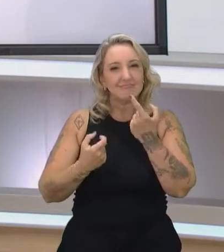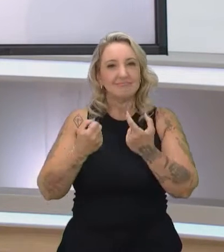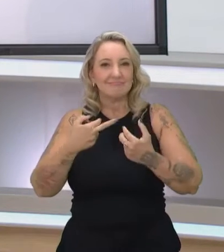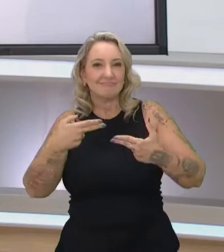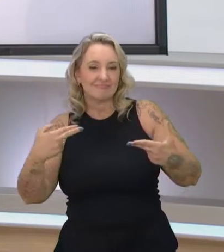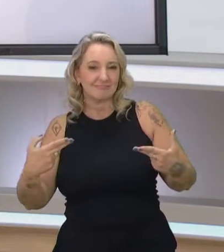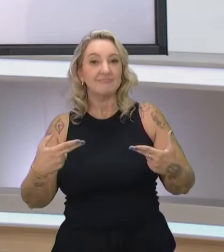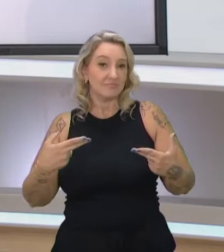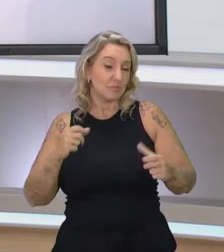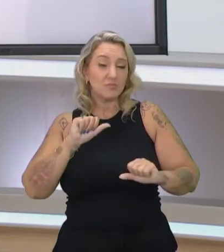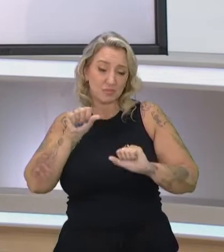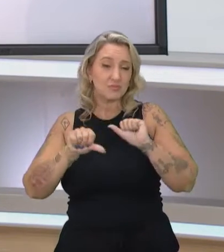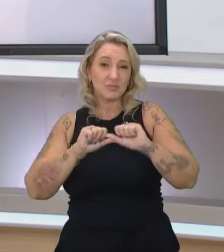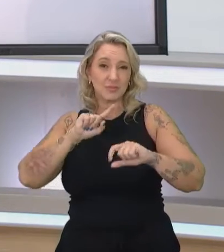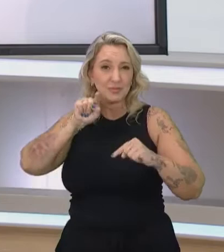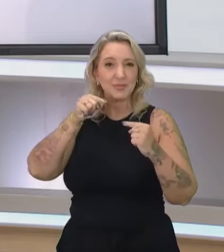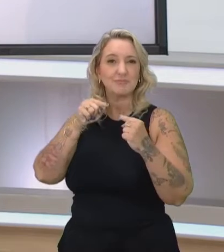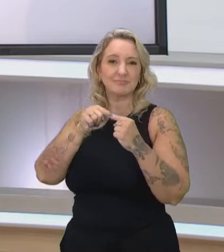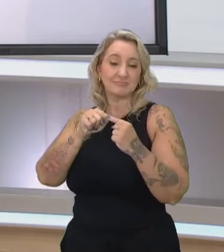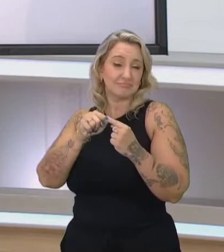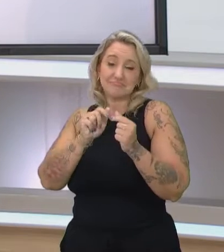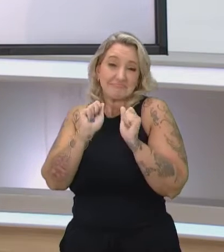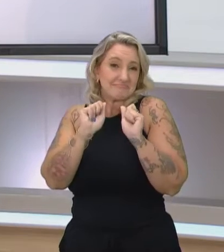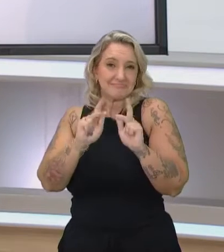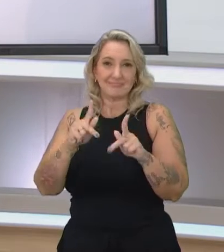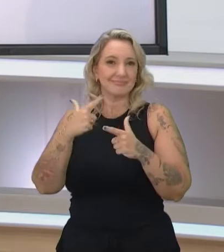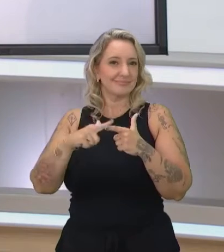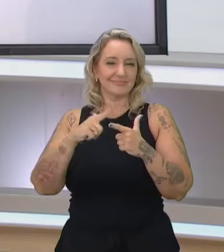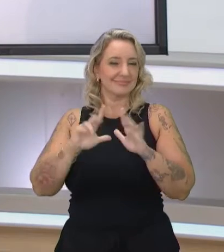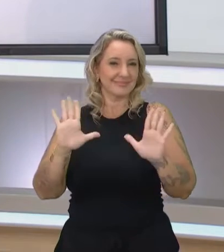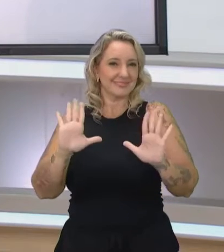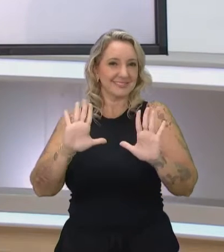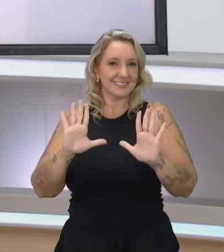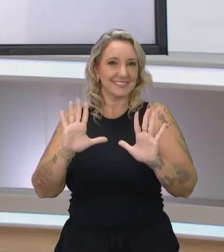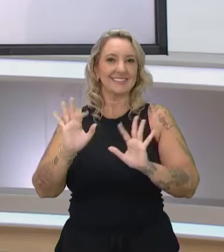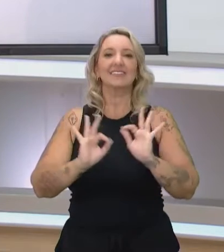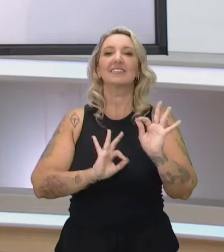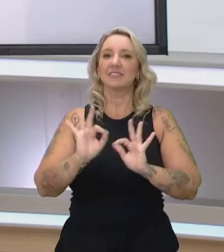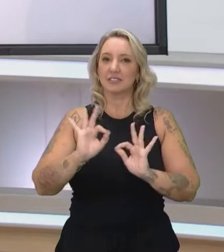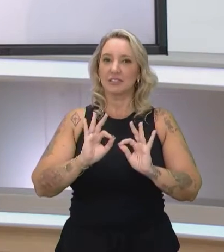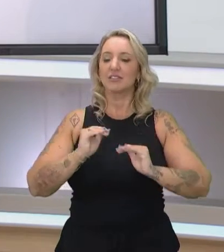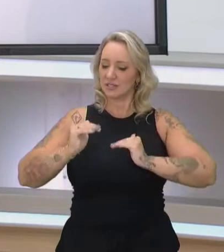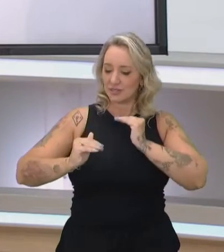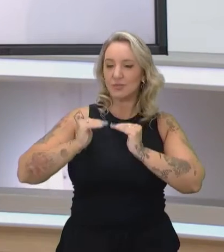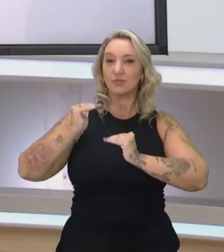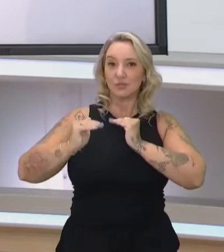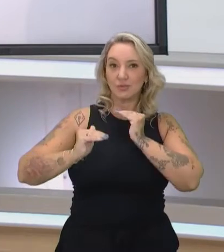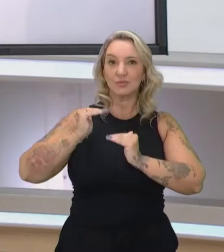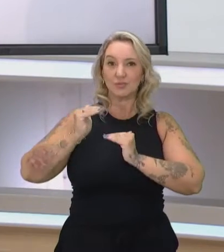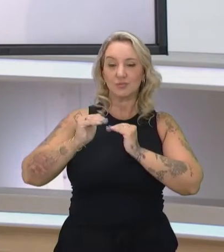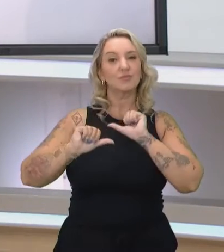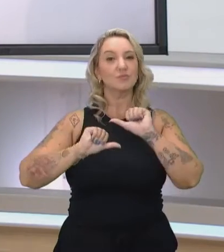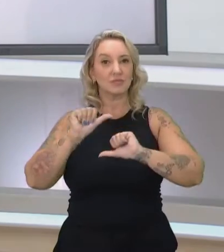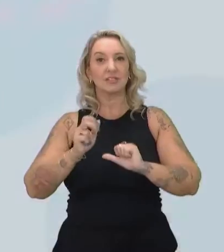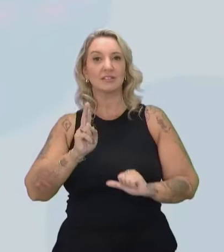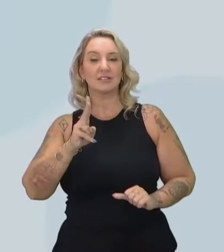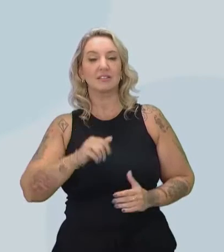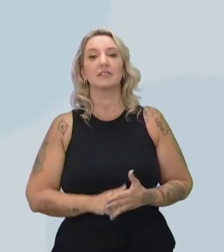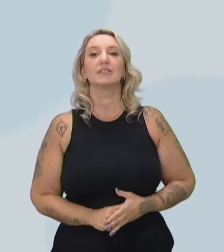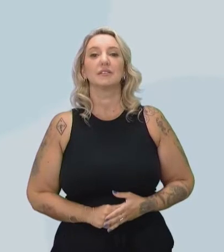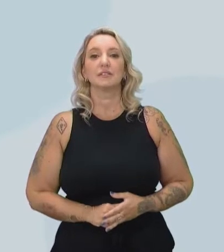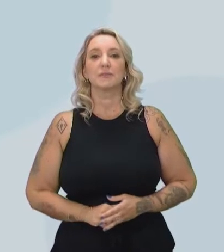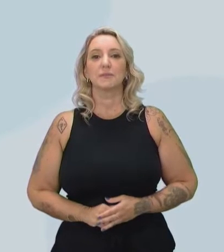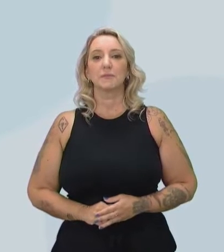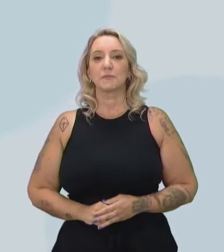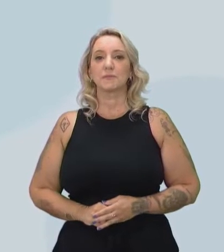o sonho, muda o objetivo e tá tudo bem. Porque é um projeto e ele está em construção. E aí, qual o prazo